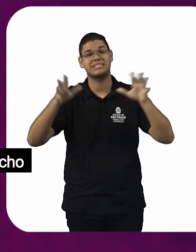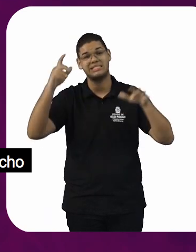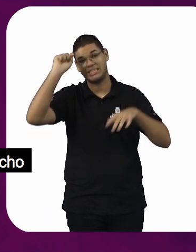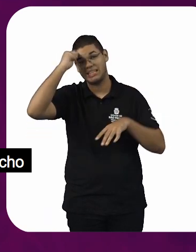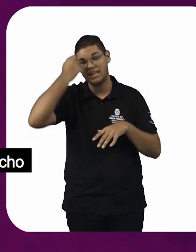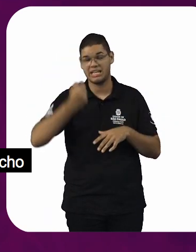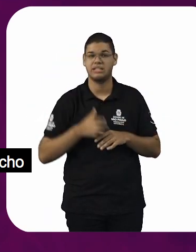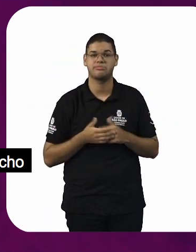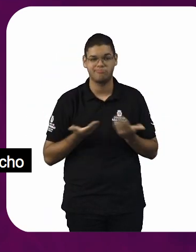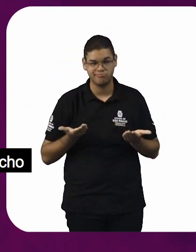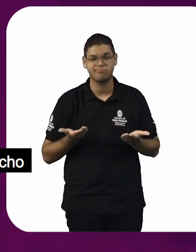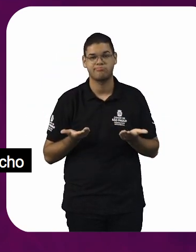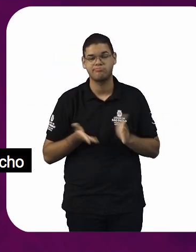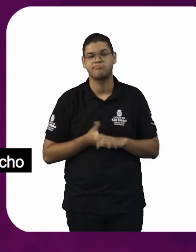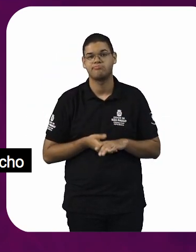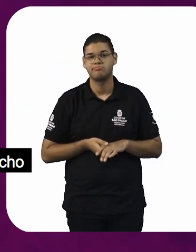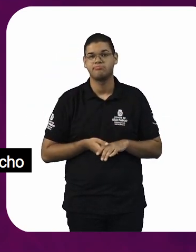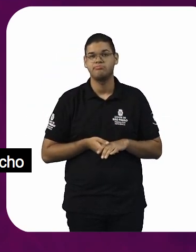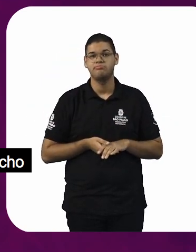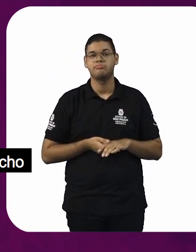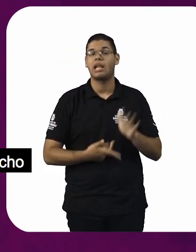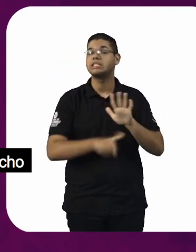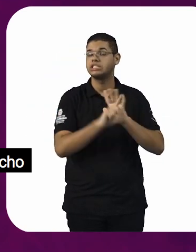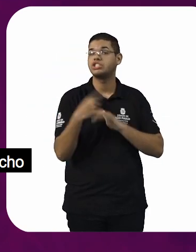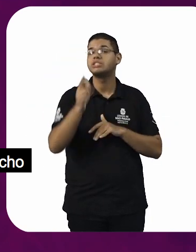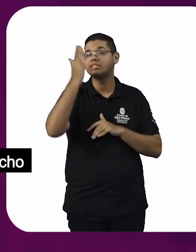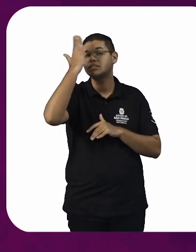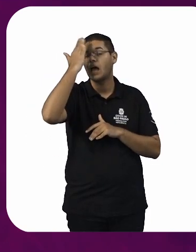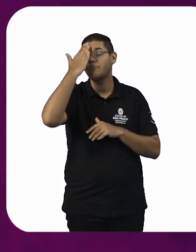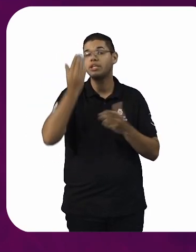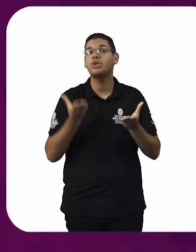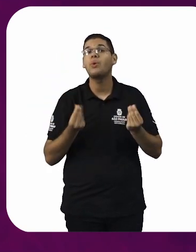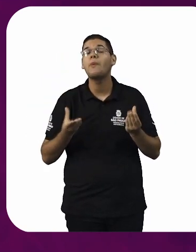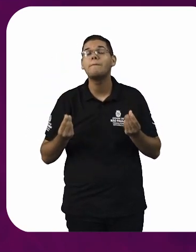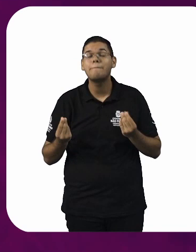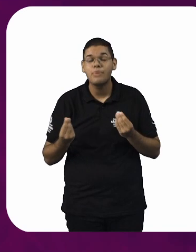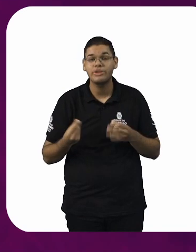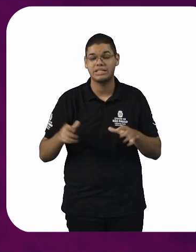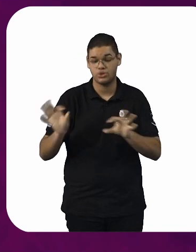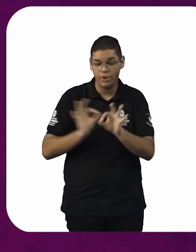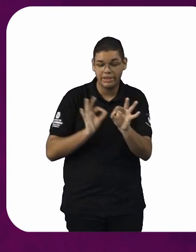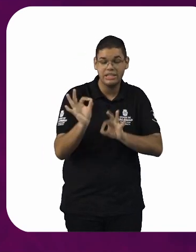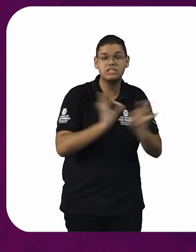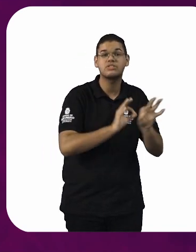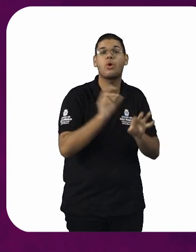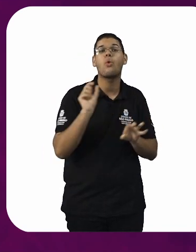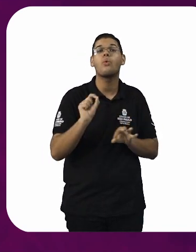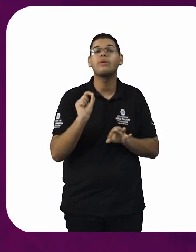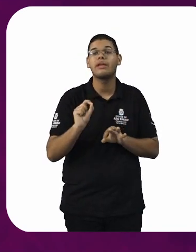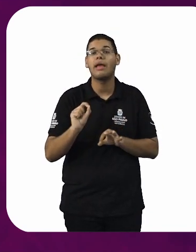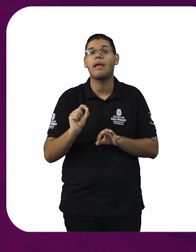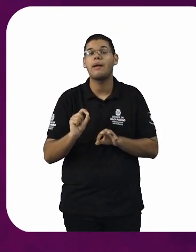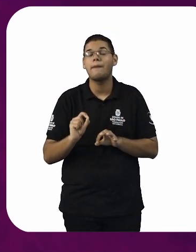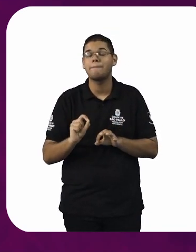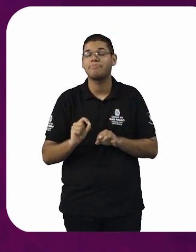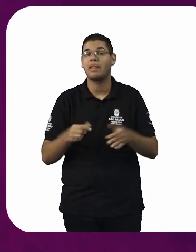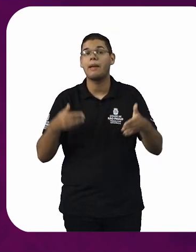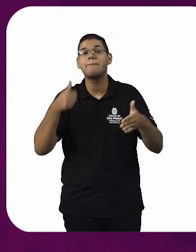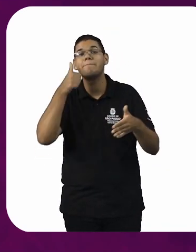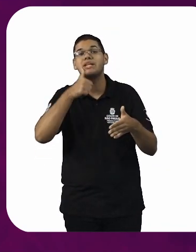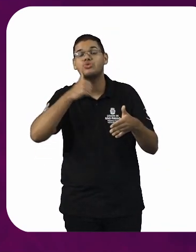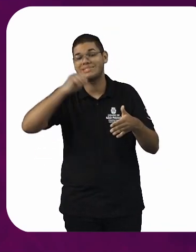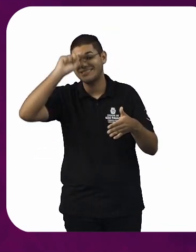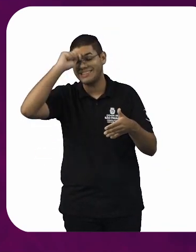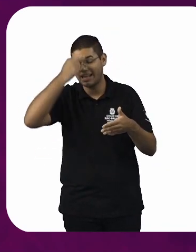acho que antes disso a gente sabe que muitas legislações foram criadas para impedir que as pessoas negras tivessem acesso à terra,